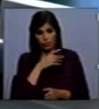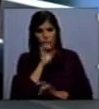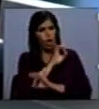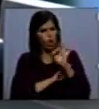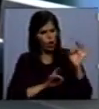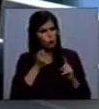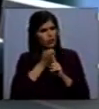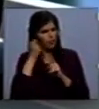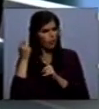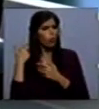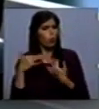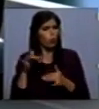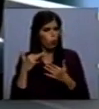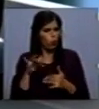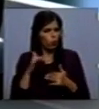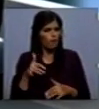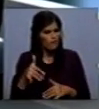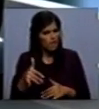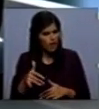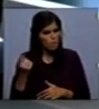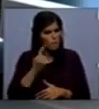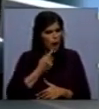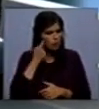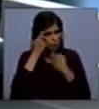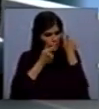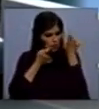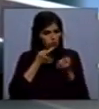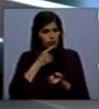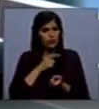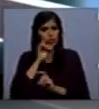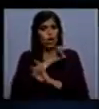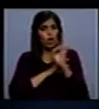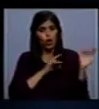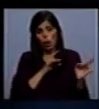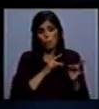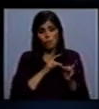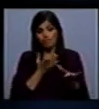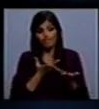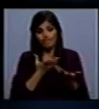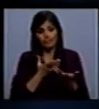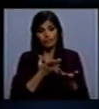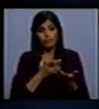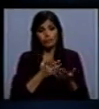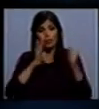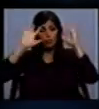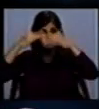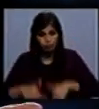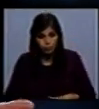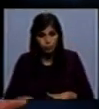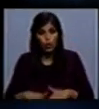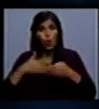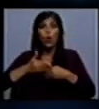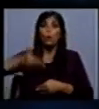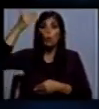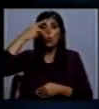evento eventualmente vamos ter que repensar uma europa que venceu coisas impensáveis queda do muro de berlim ao menos e nawa a união